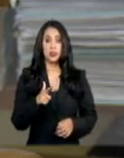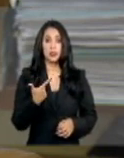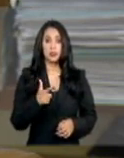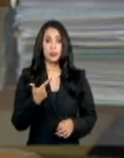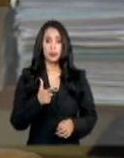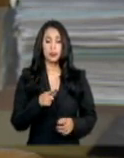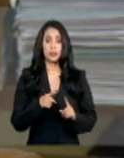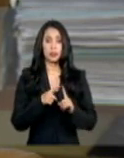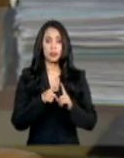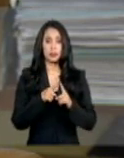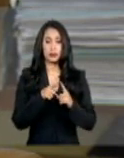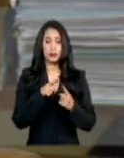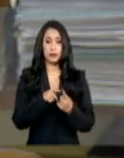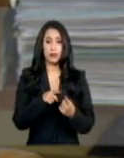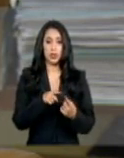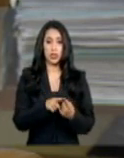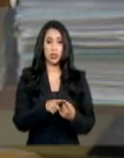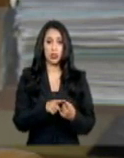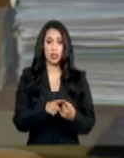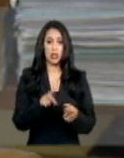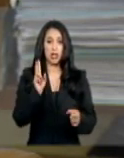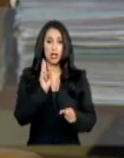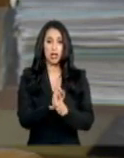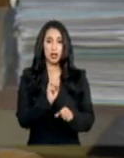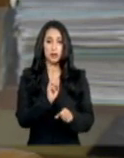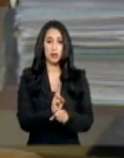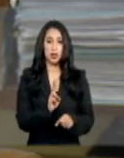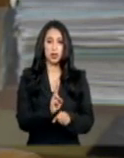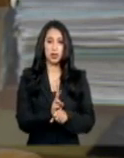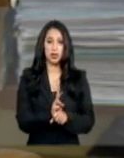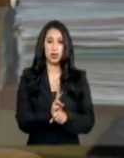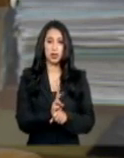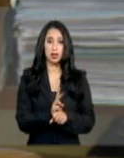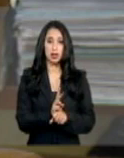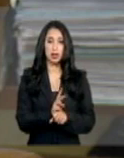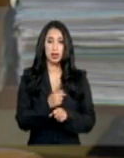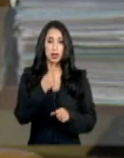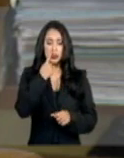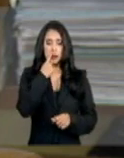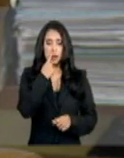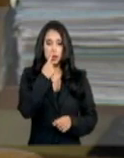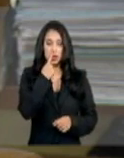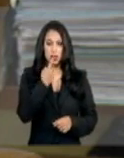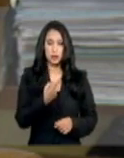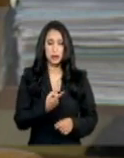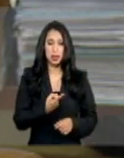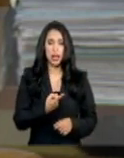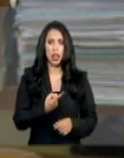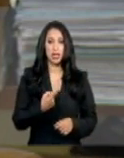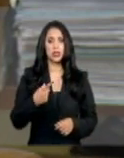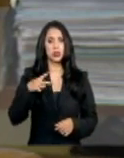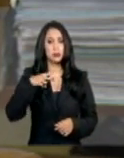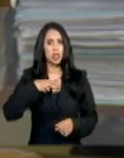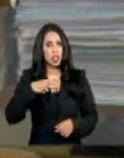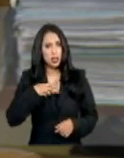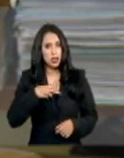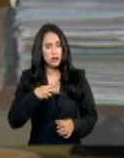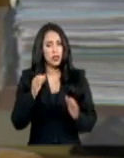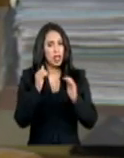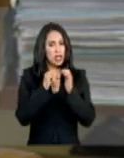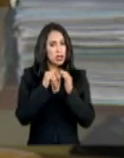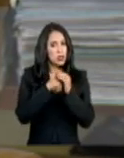especificamente à proteção da intimidade da vida privada e do sigilo referente aos dados